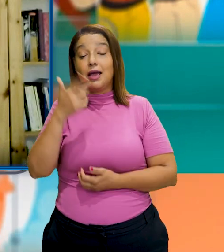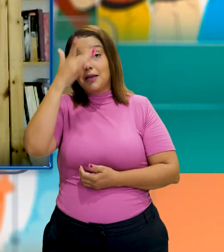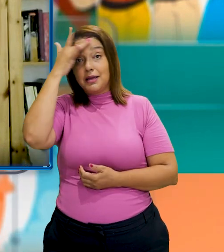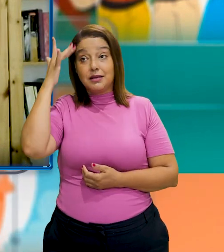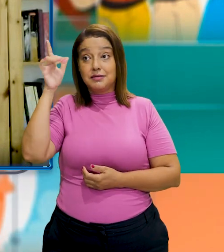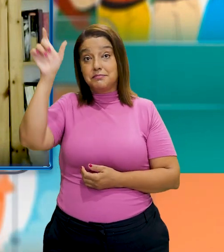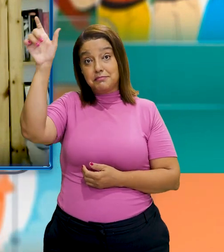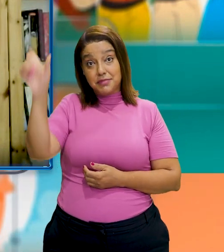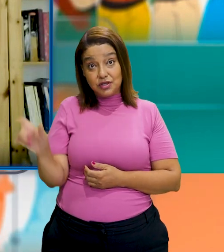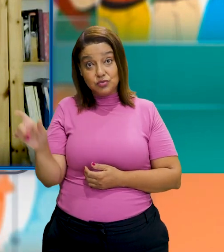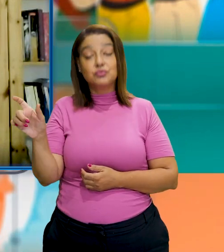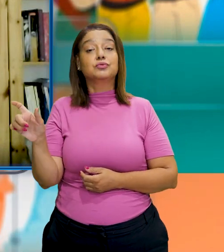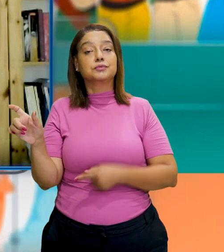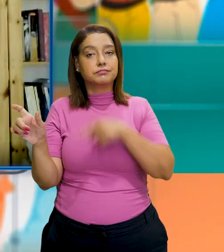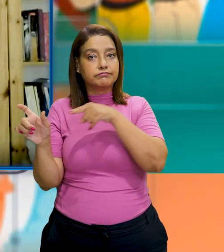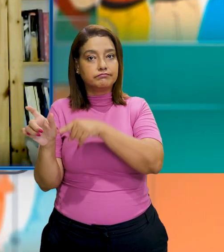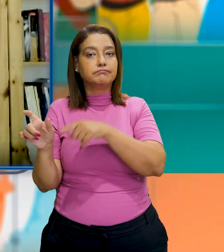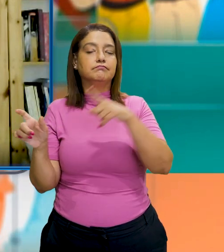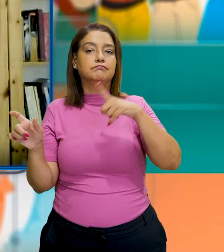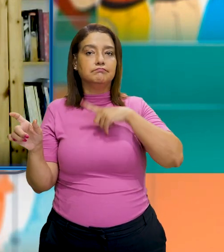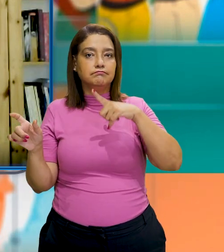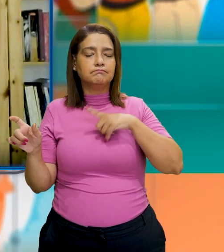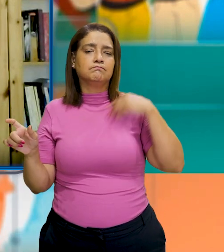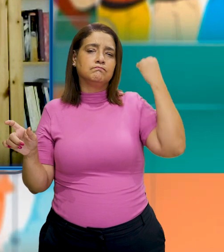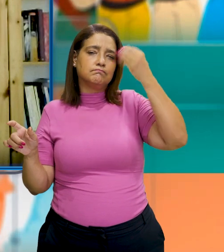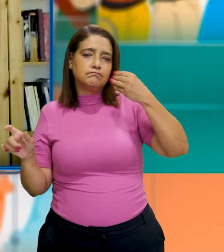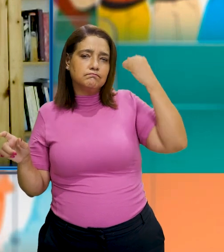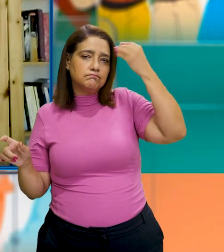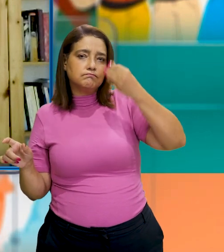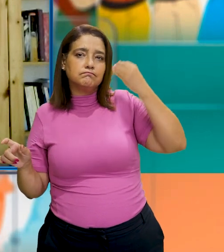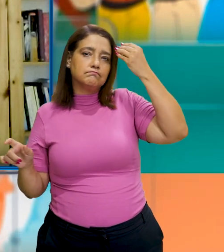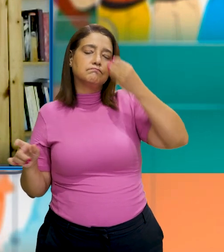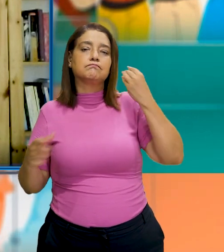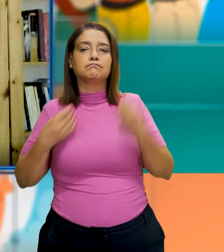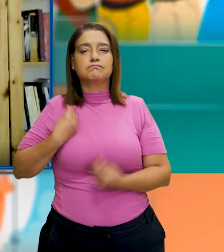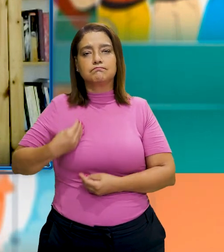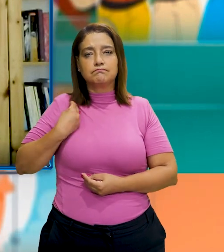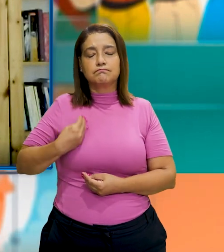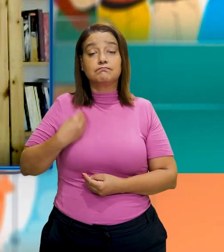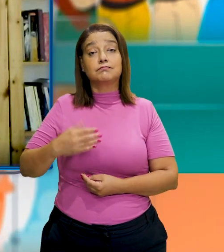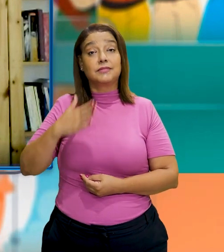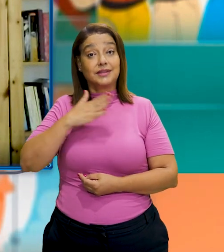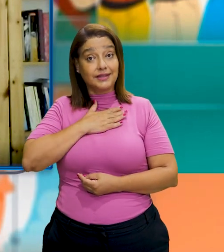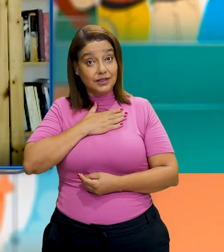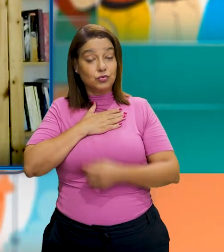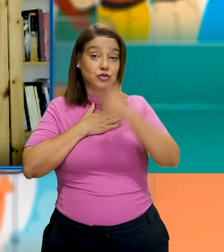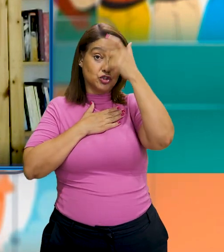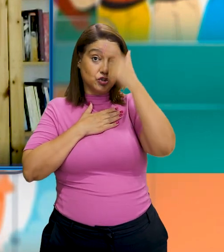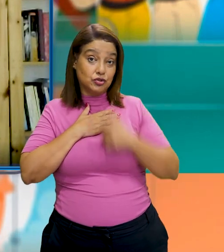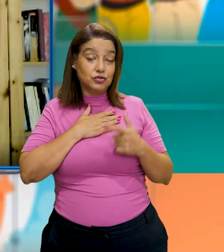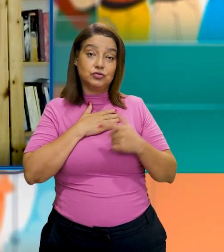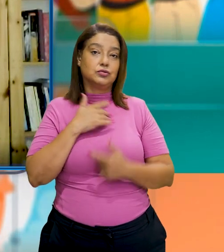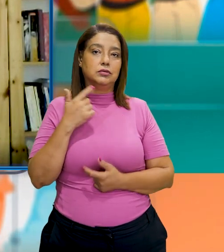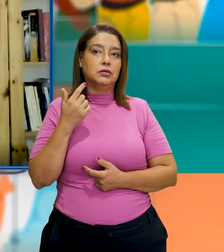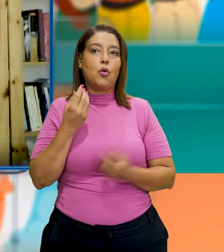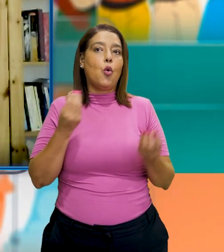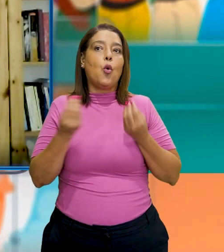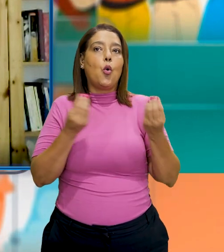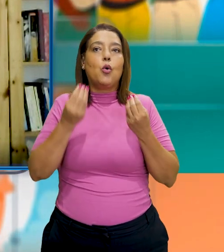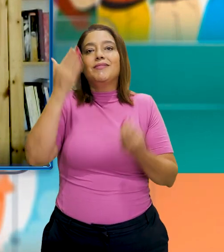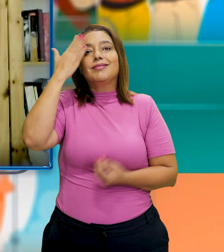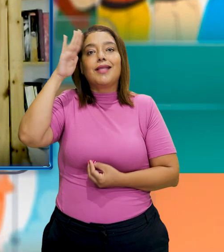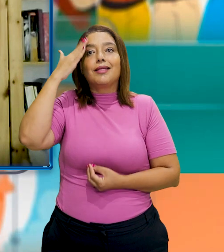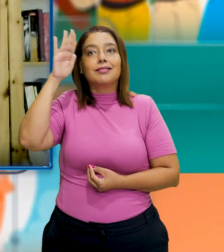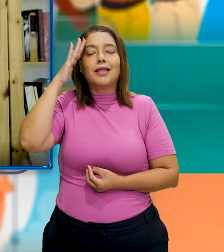outra pessoa tem todo um universo de experiências e que eu, enquanto indivíduo, não tenho como